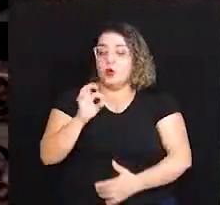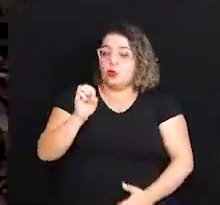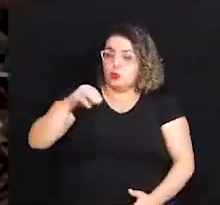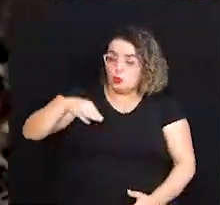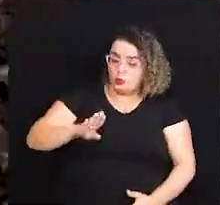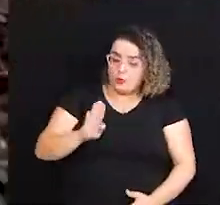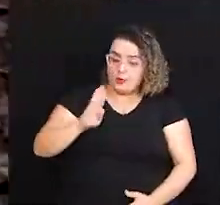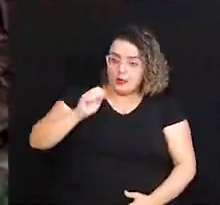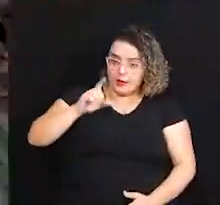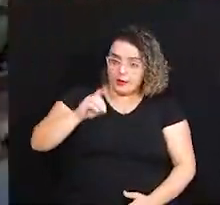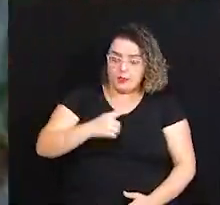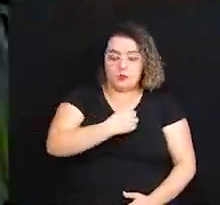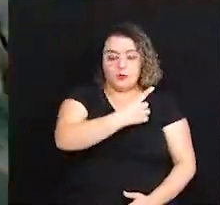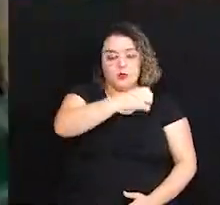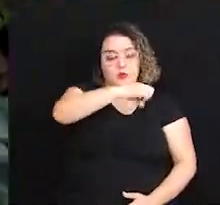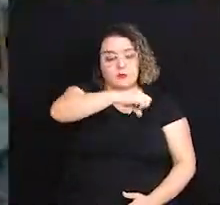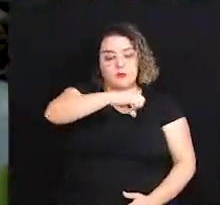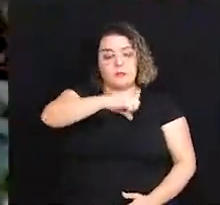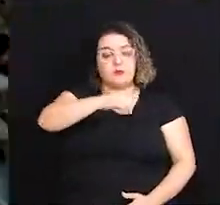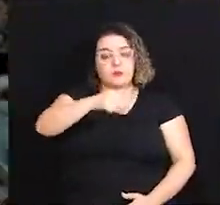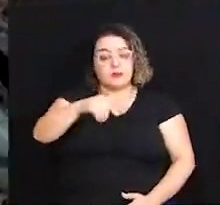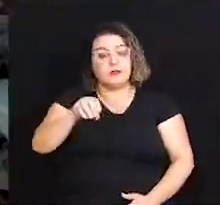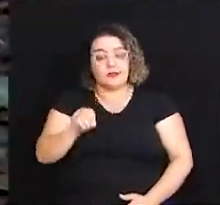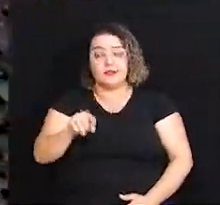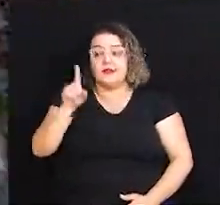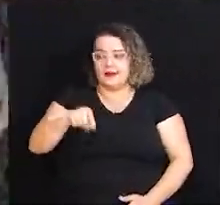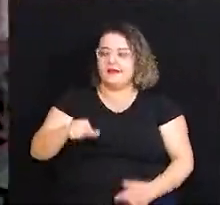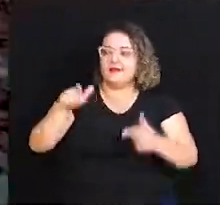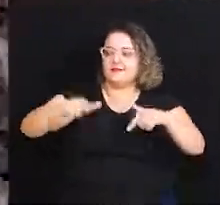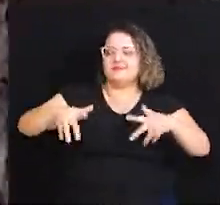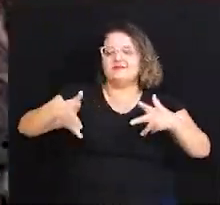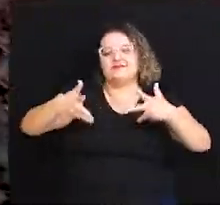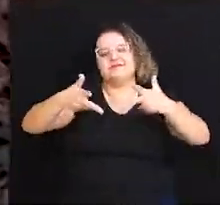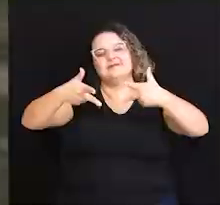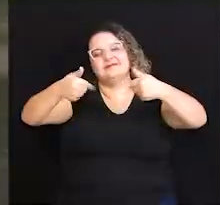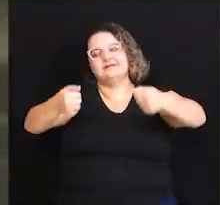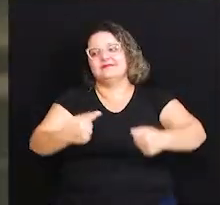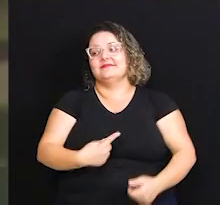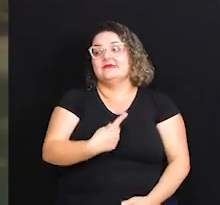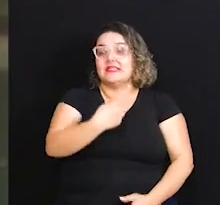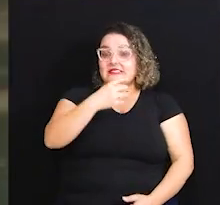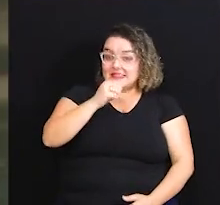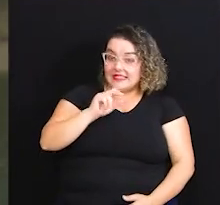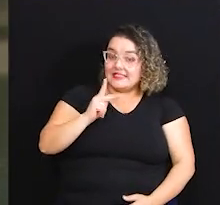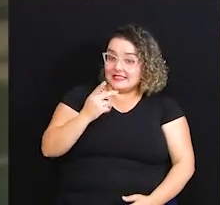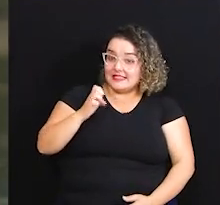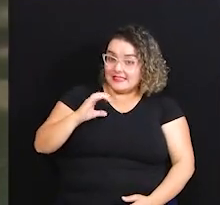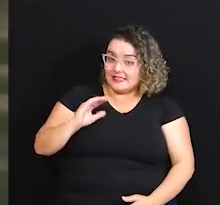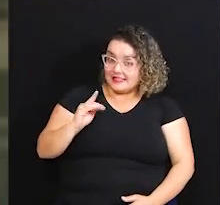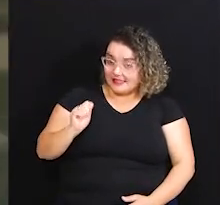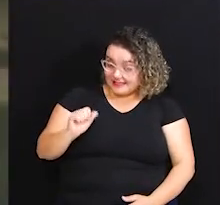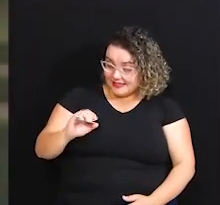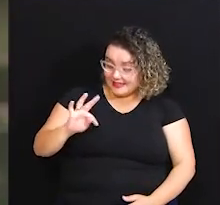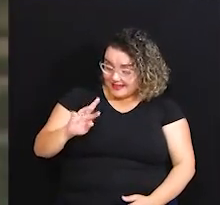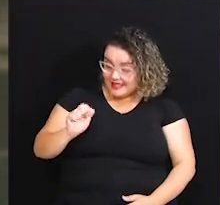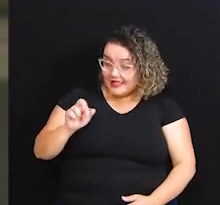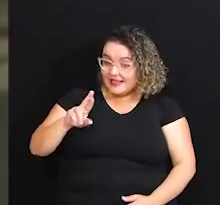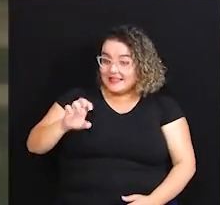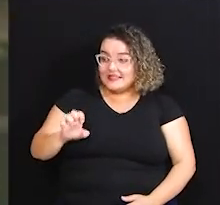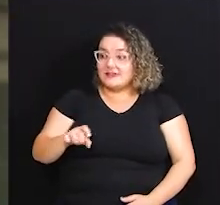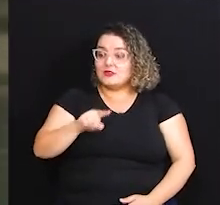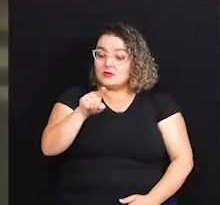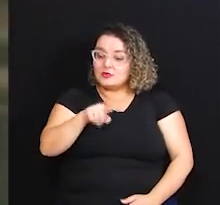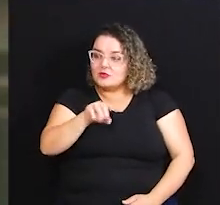desde 1970, é esse lugar mágico de 10 hectares de tamanho, com zoológico